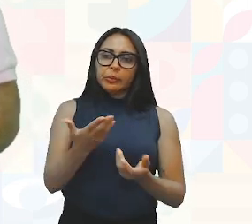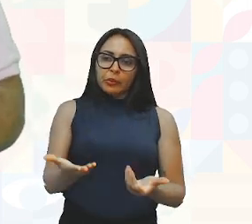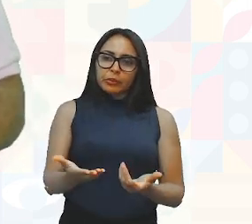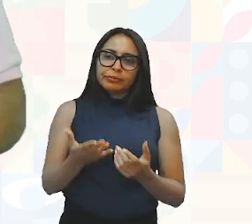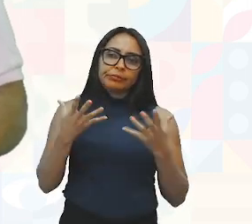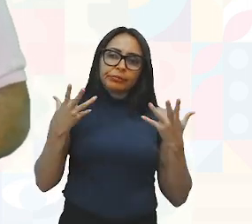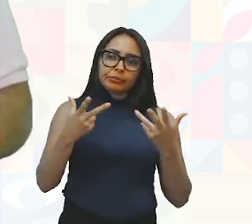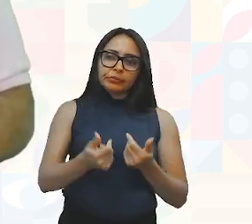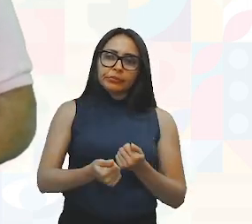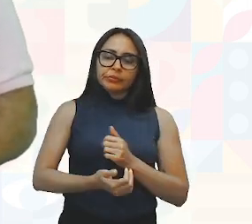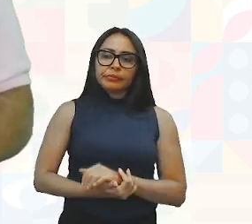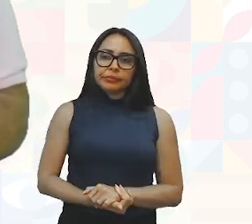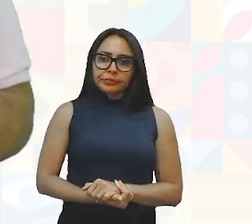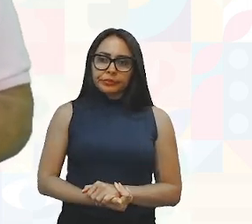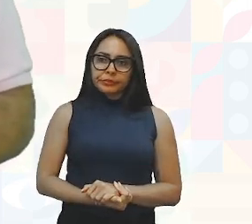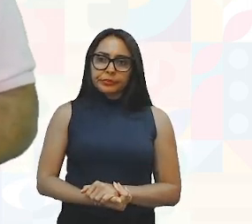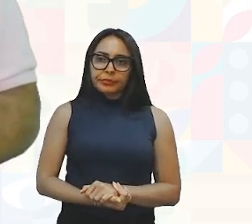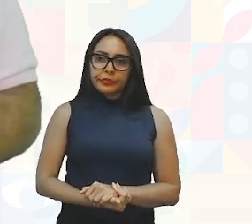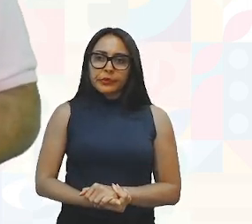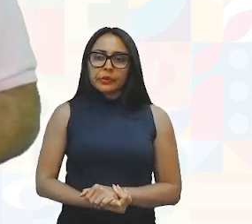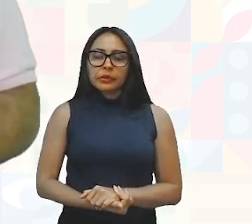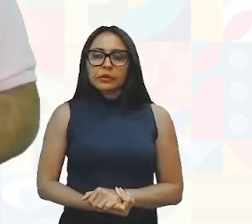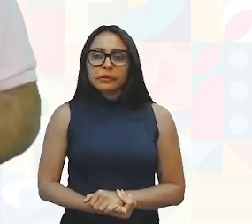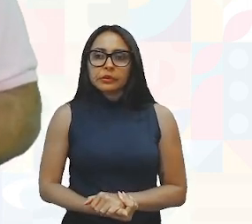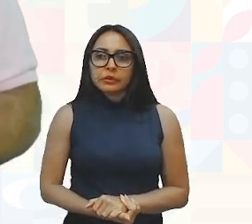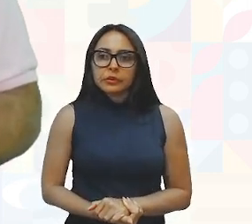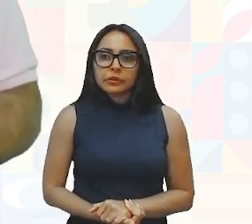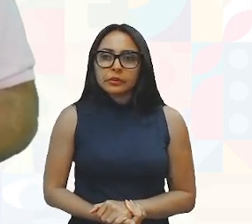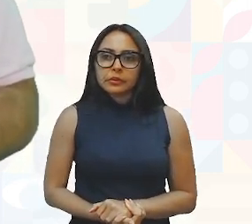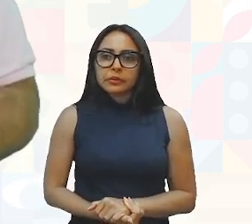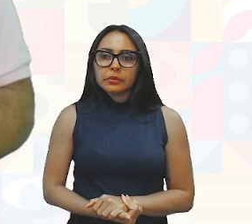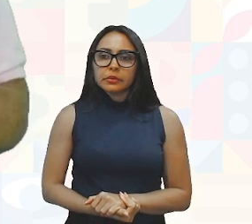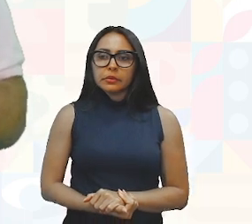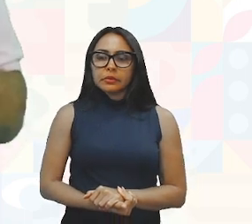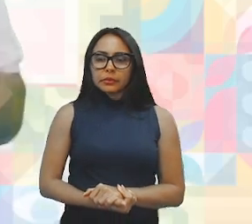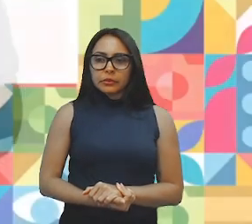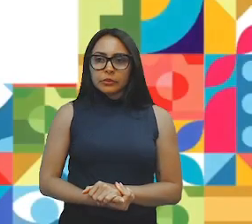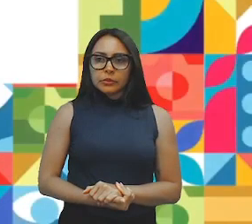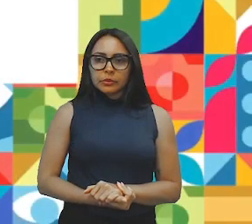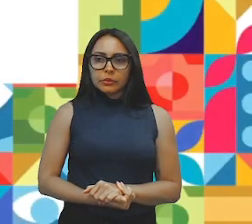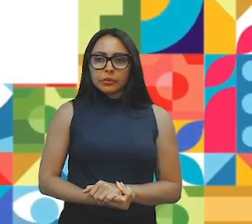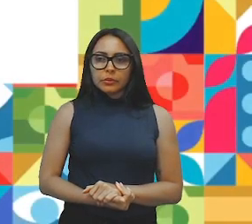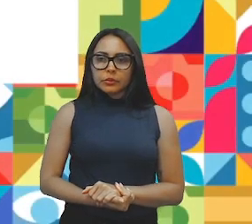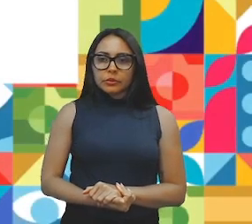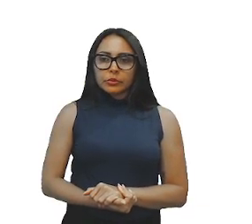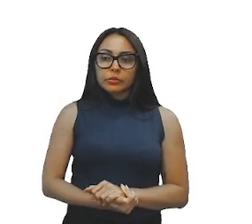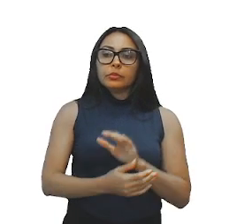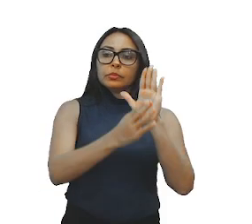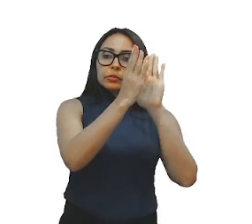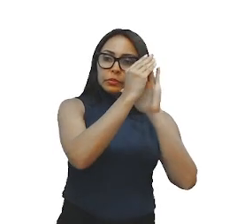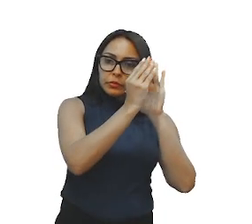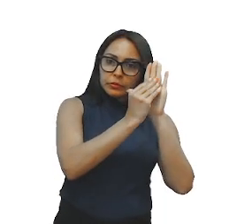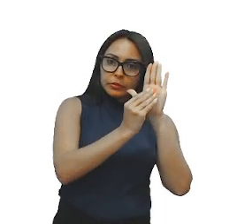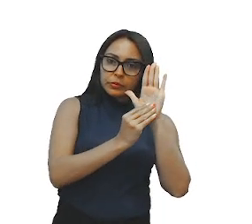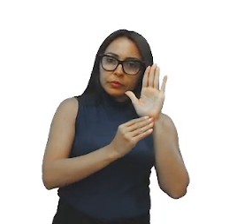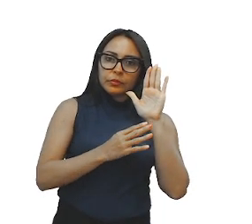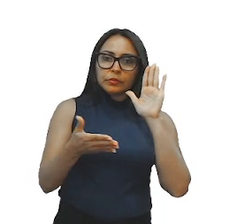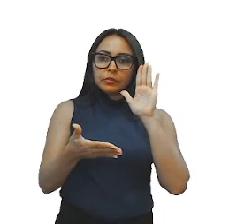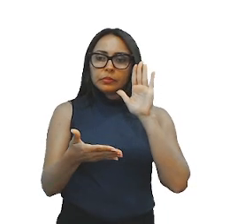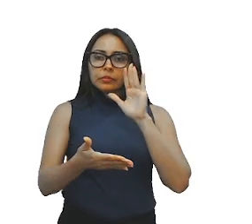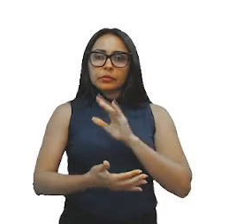54. E depois mostrou a média dessas idades. Modelos e simulações.